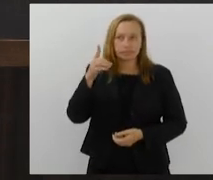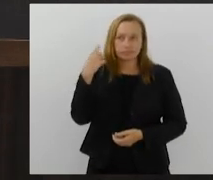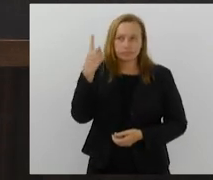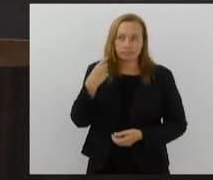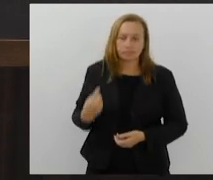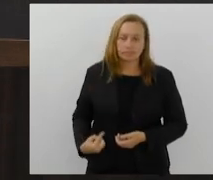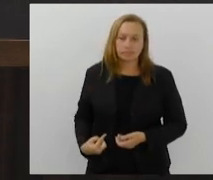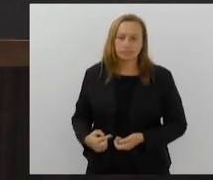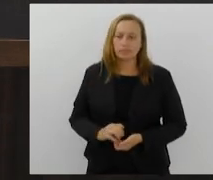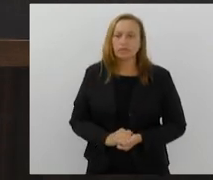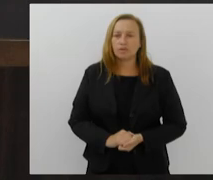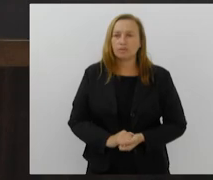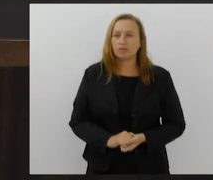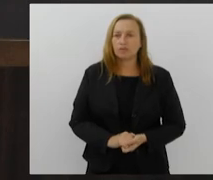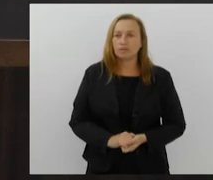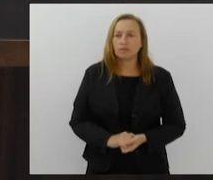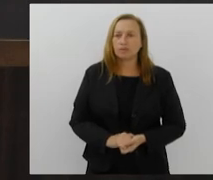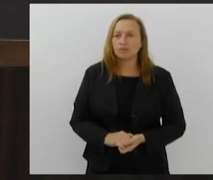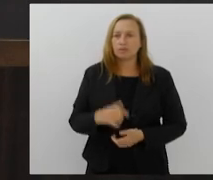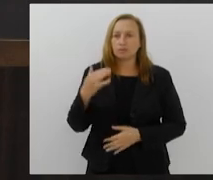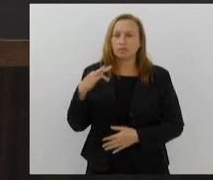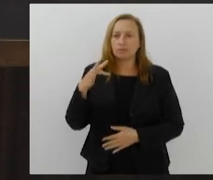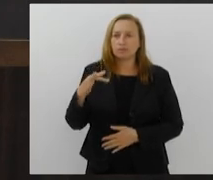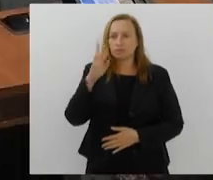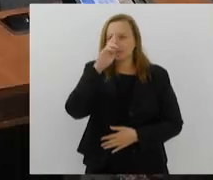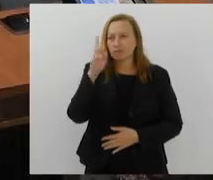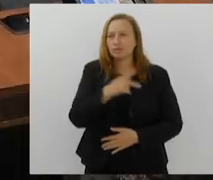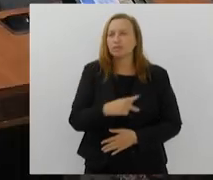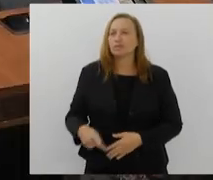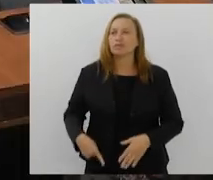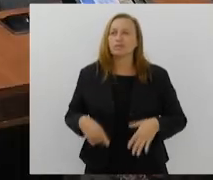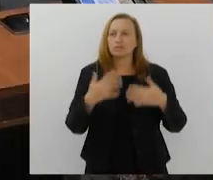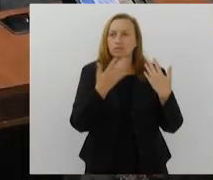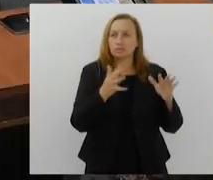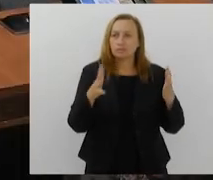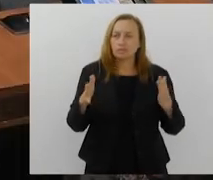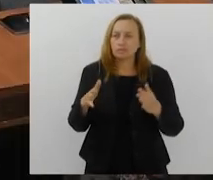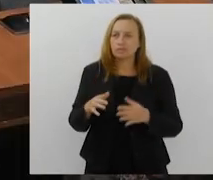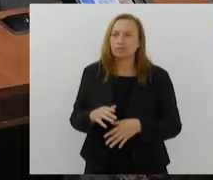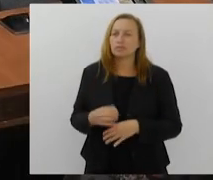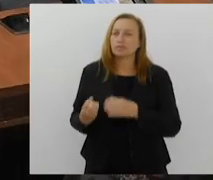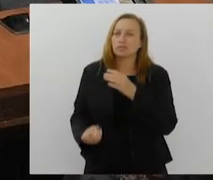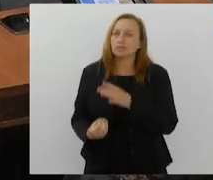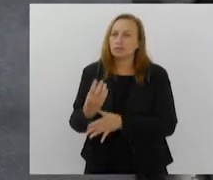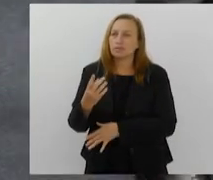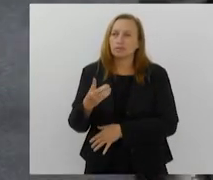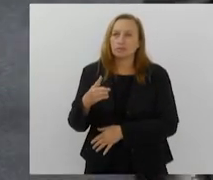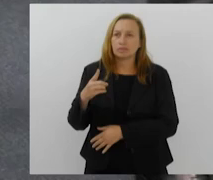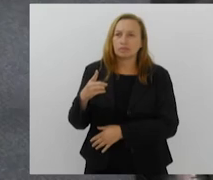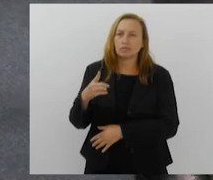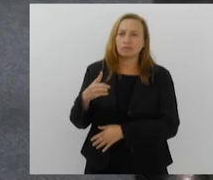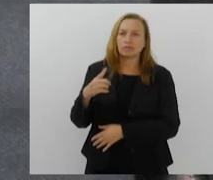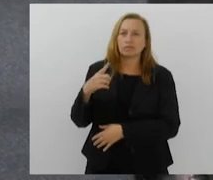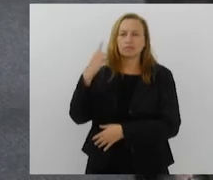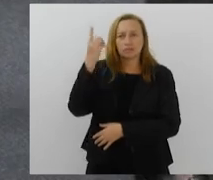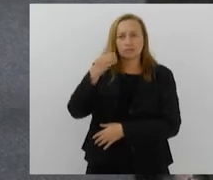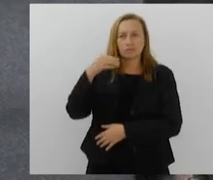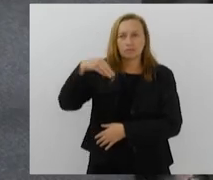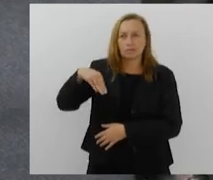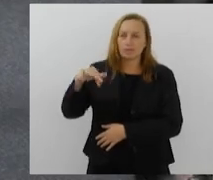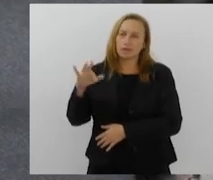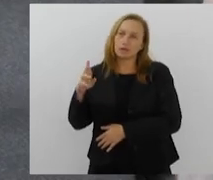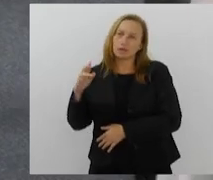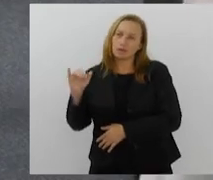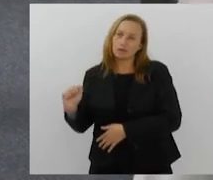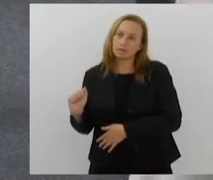a declaração de voto. Vou tentar ser breve, presidenta, mas queria parabenizar a autora do projeto, a deputada Marina, do MST.